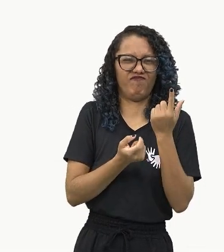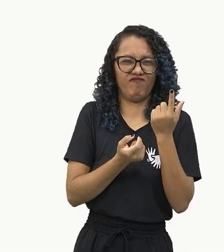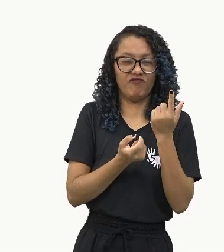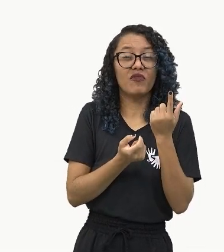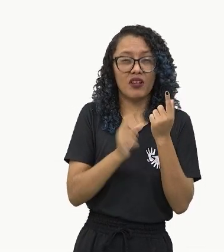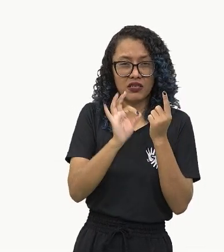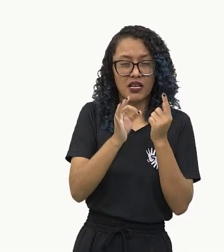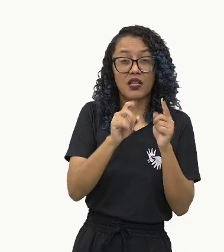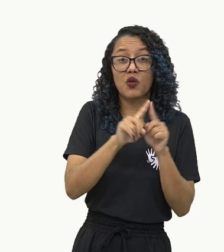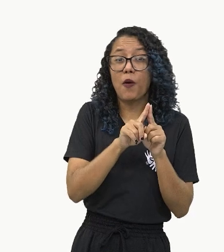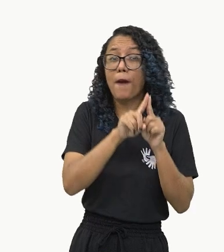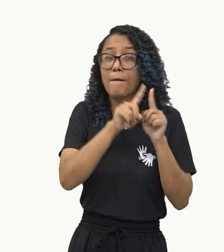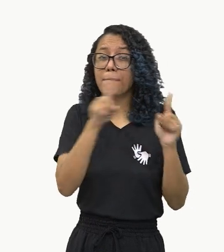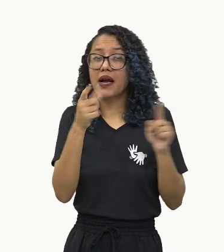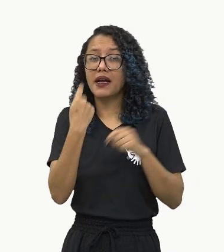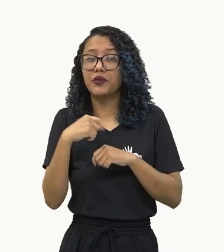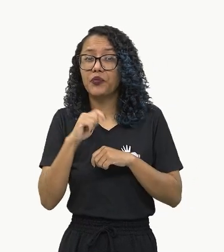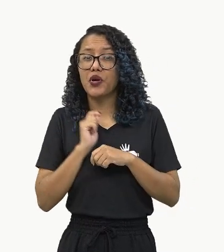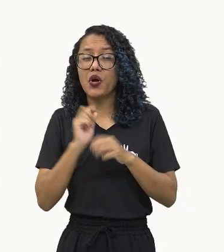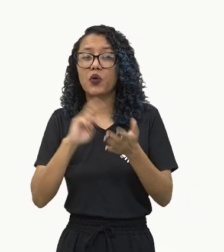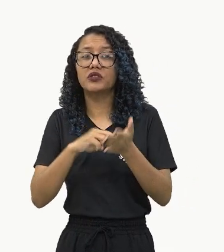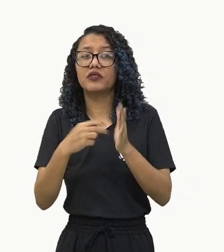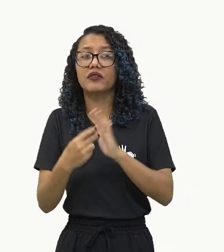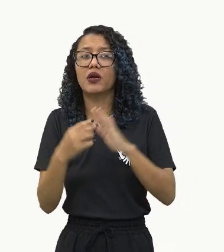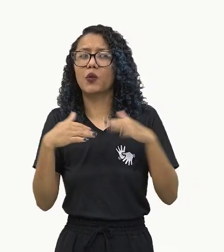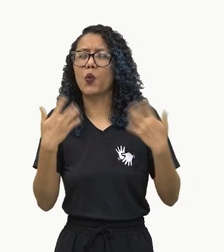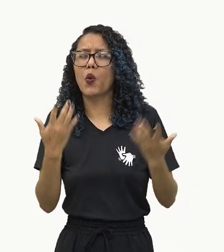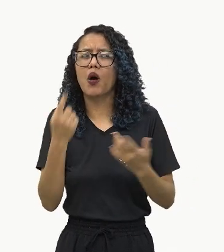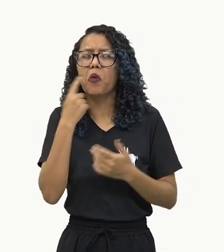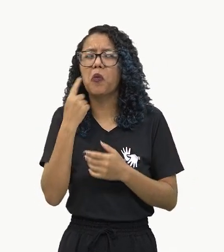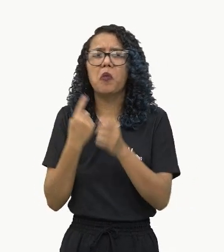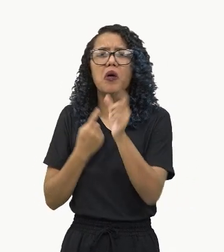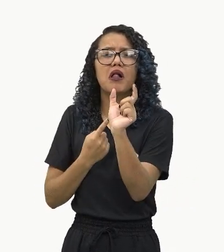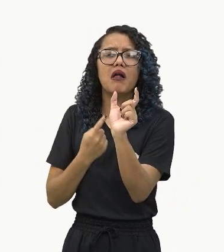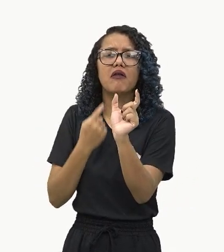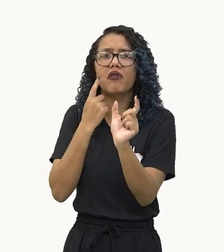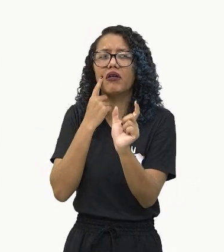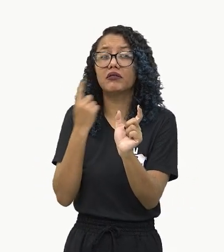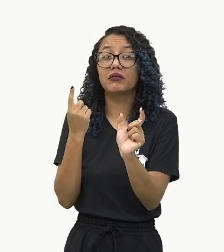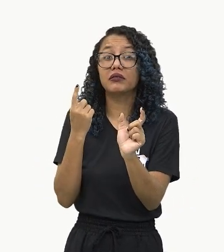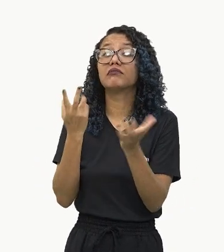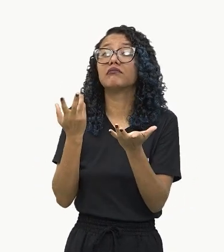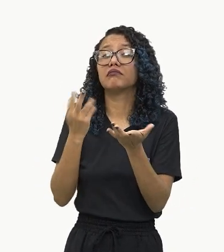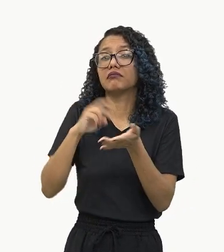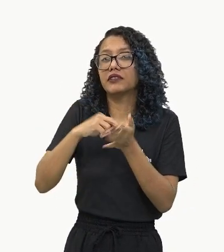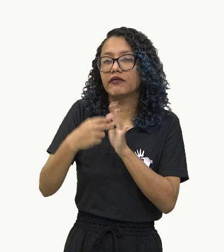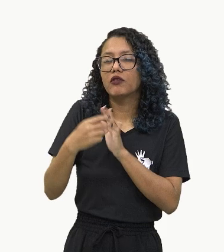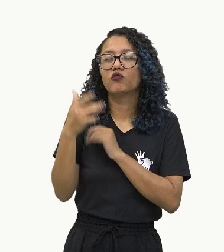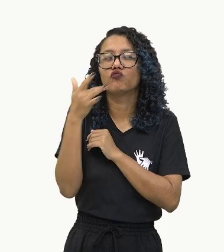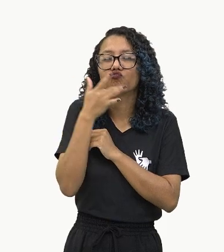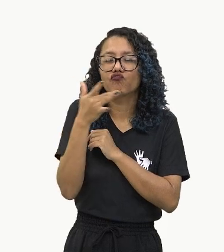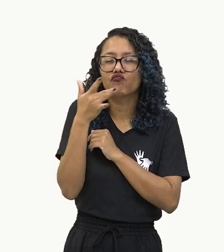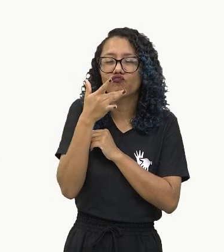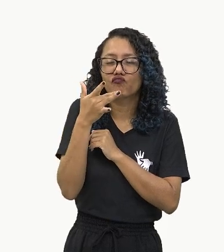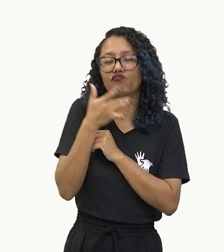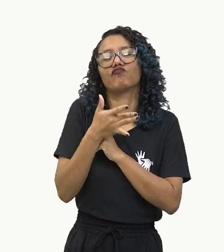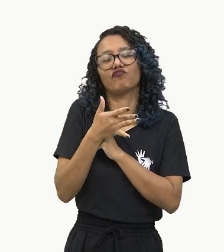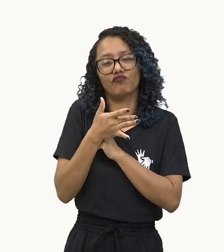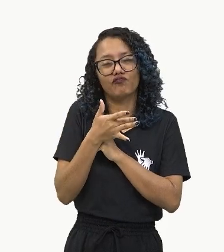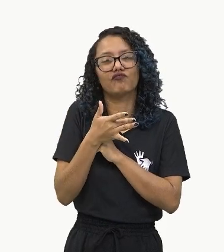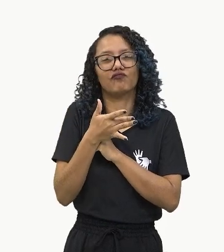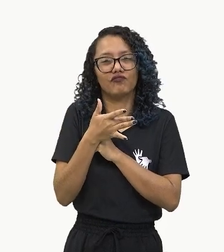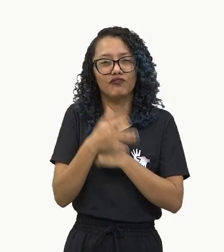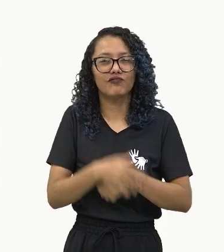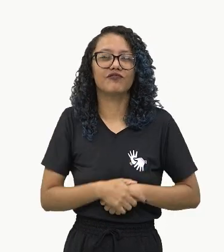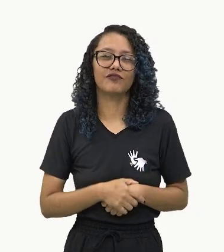mundo, né? Nada disso. Exquisito ou exquisita significa muito delicioso. Ok,